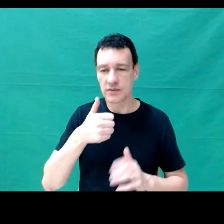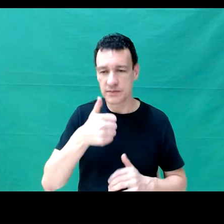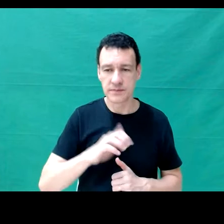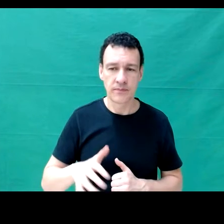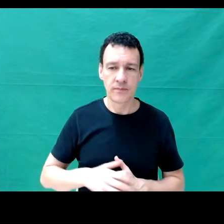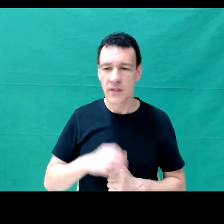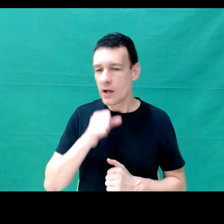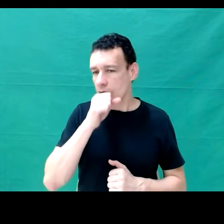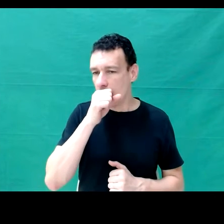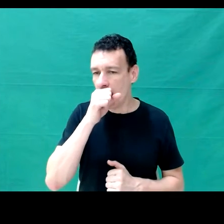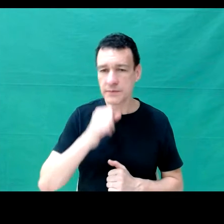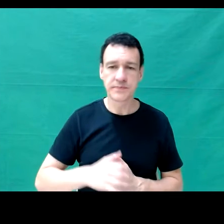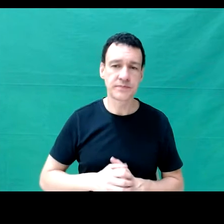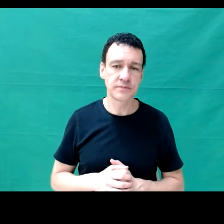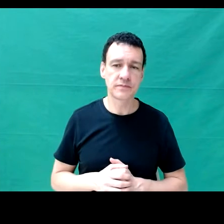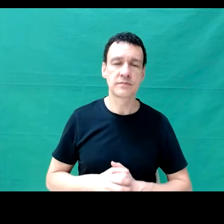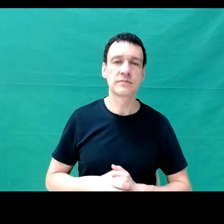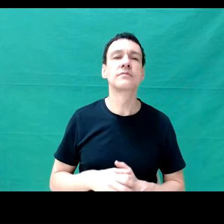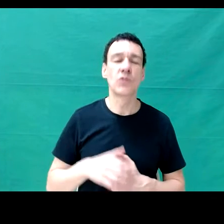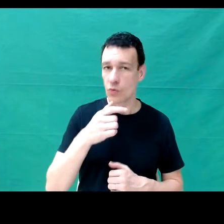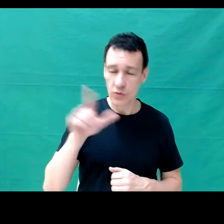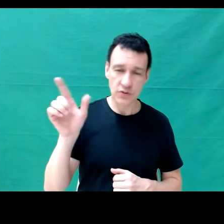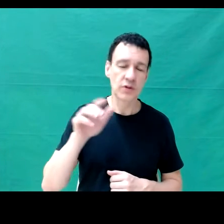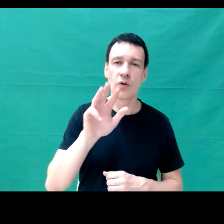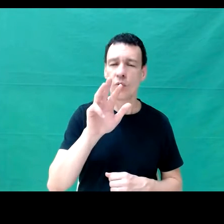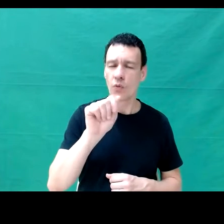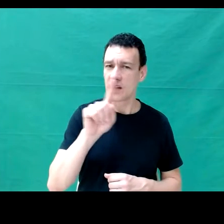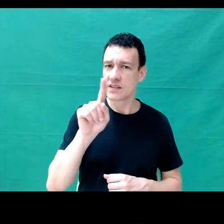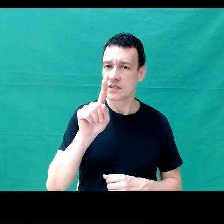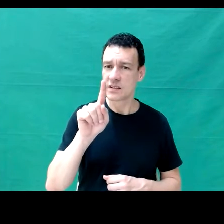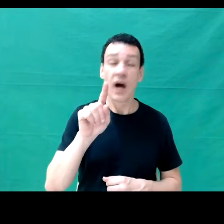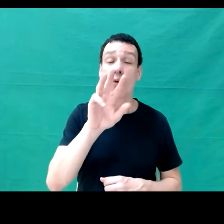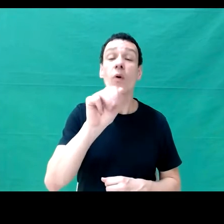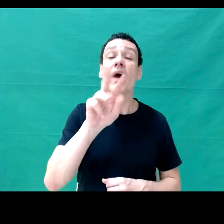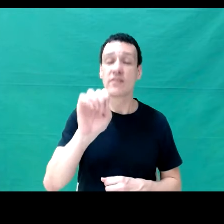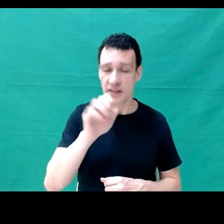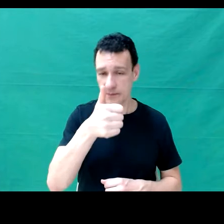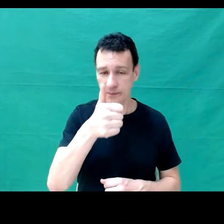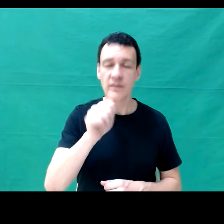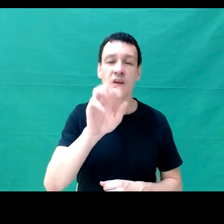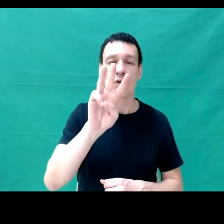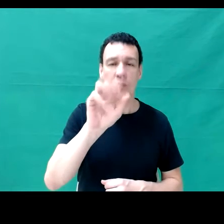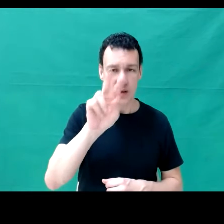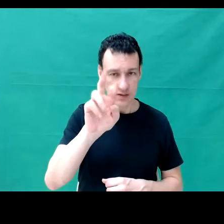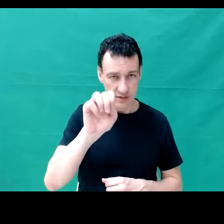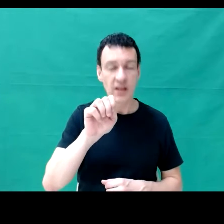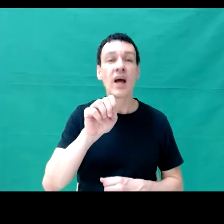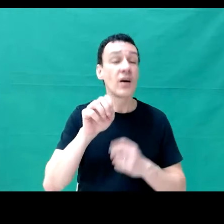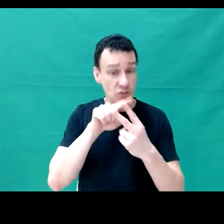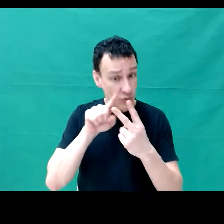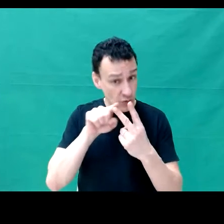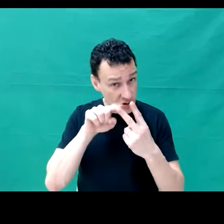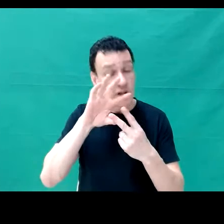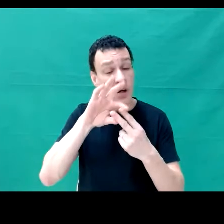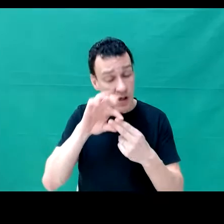o Wave, né, que é uma ferramenta também, tanto o Axie quanto o Wave, eles são baseados na WCAG, né, e tem uma